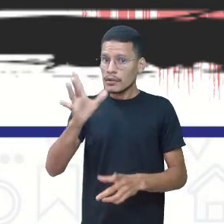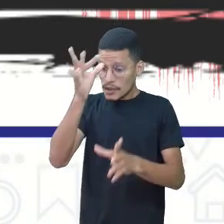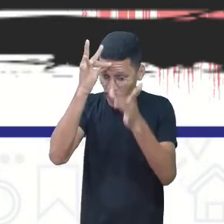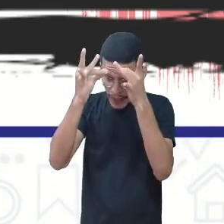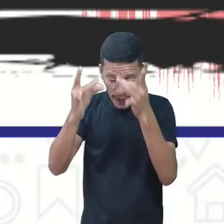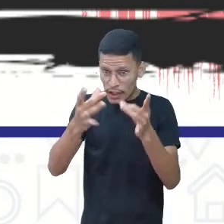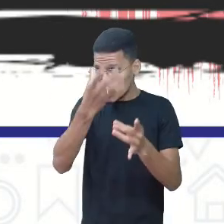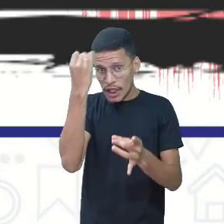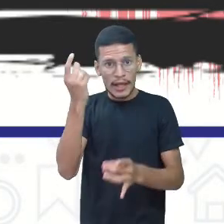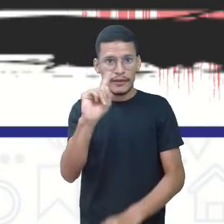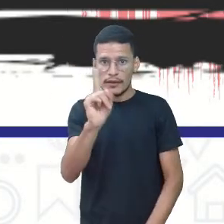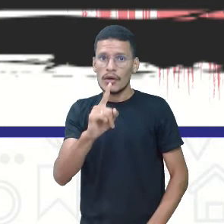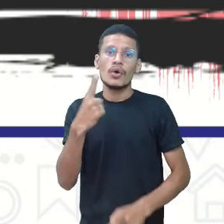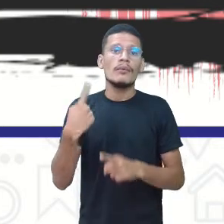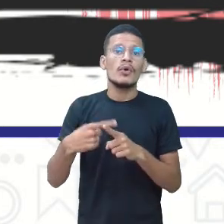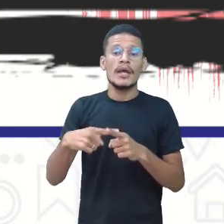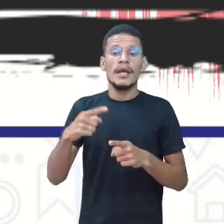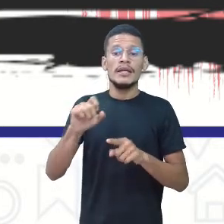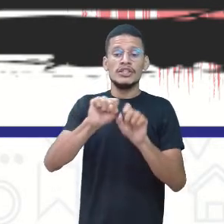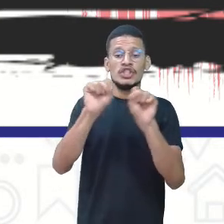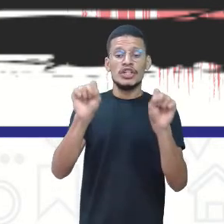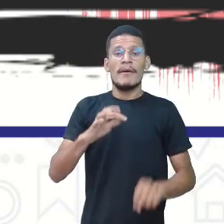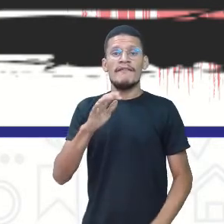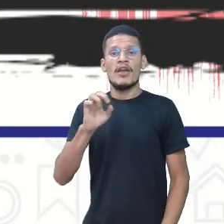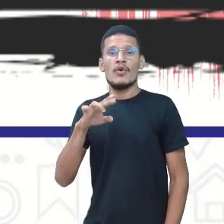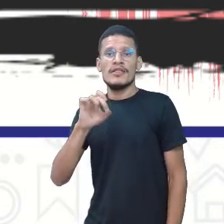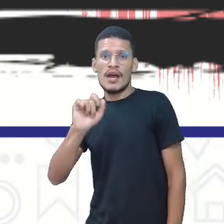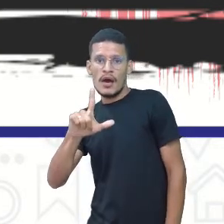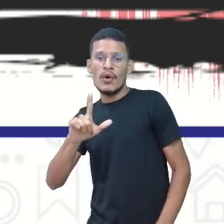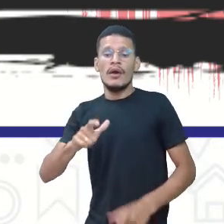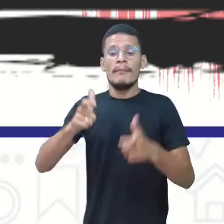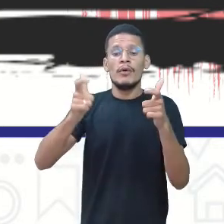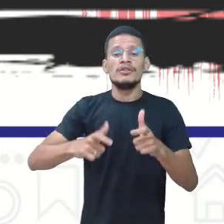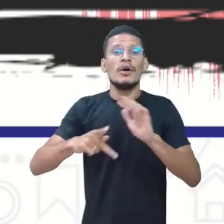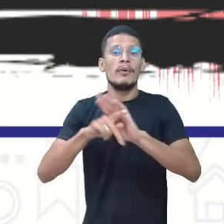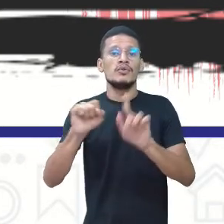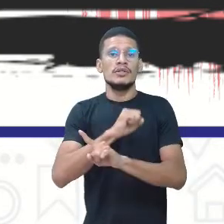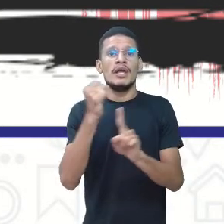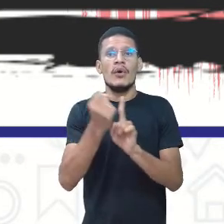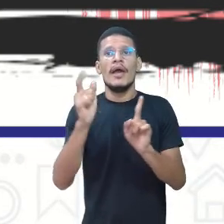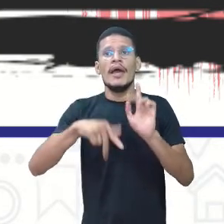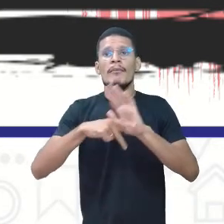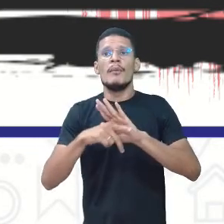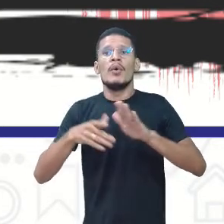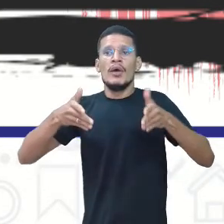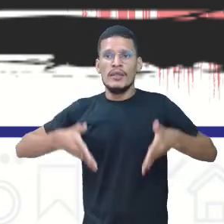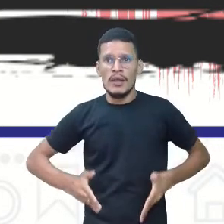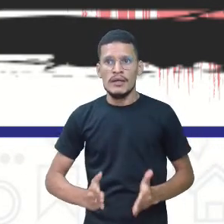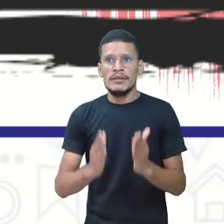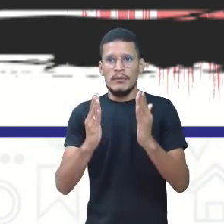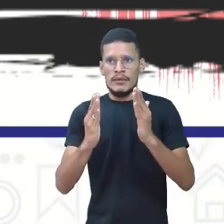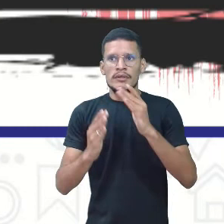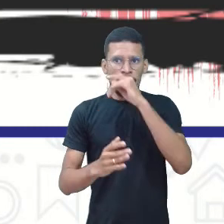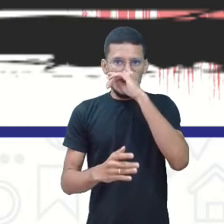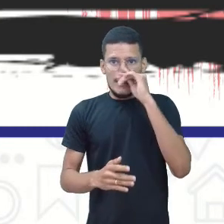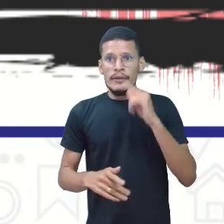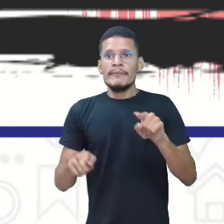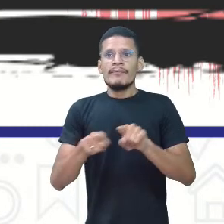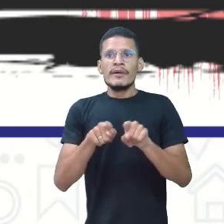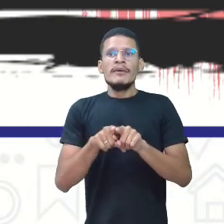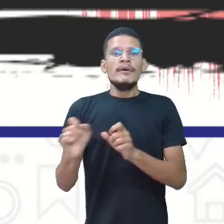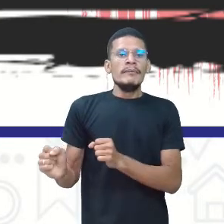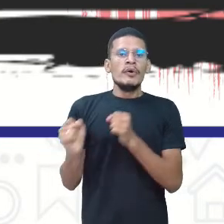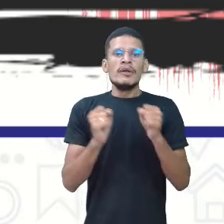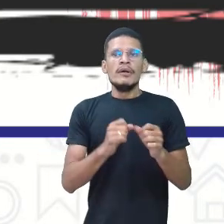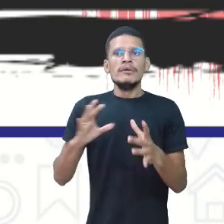não esquecer. No sistema feudal, a posição social era definida pelo nascimento, ok? E o poder